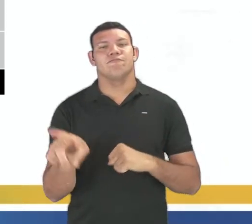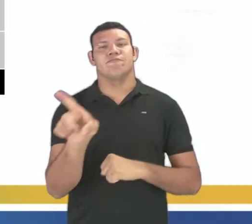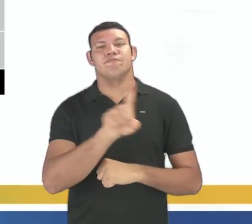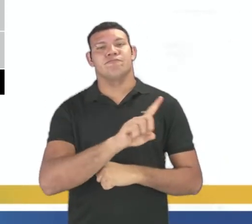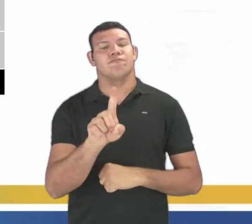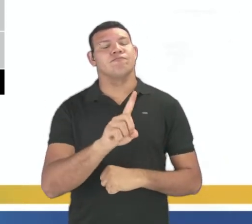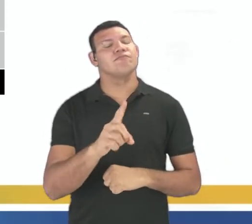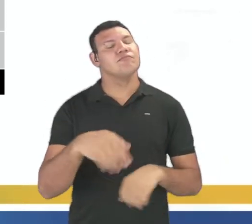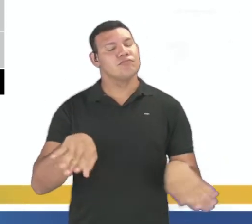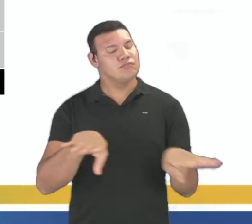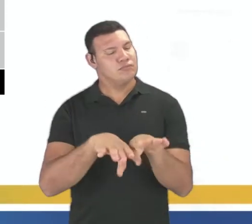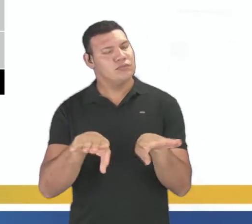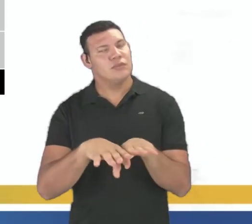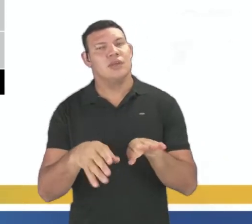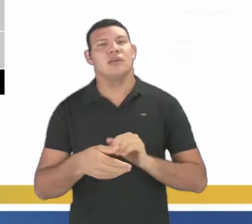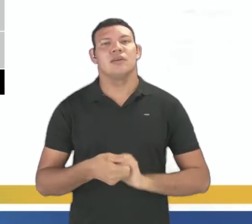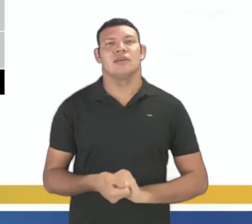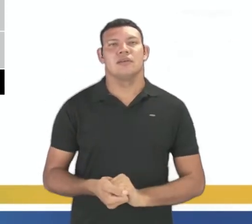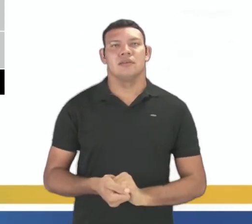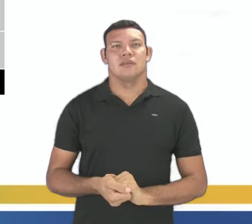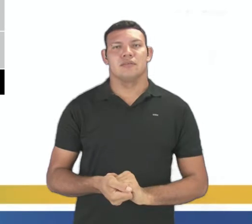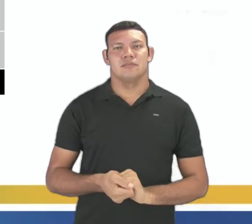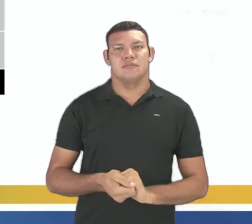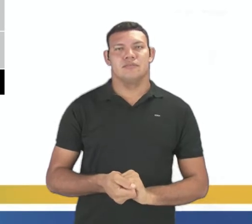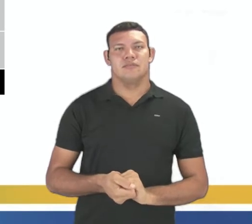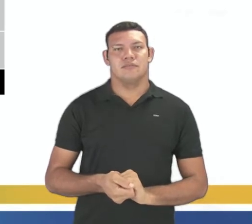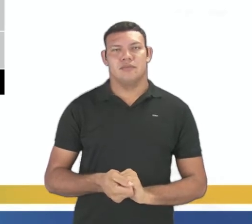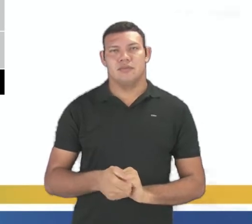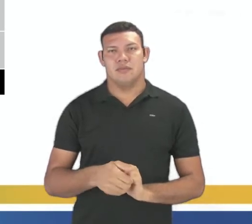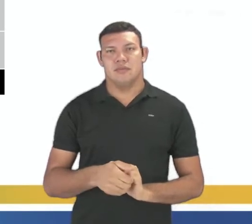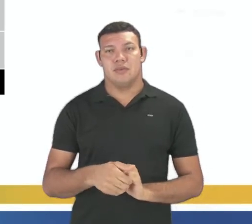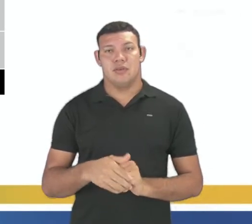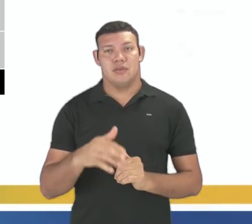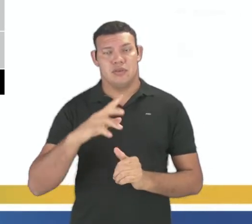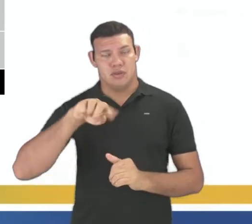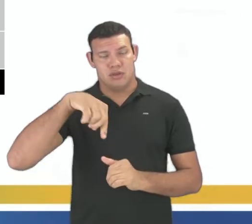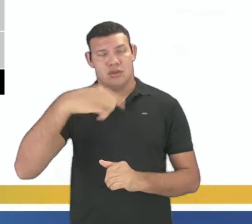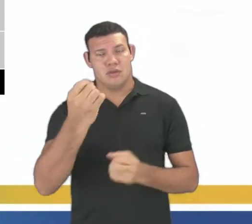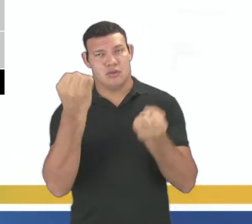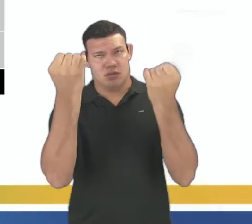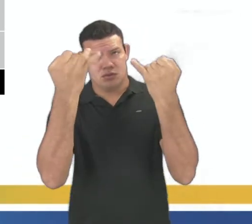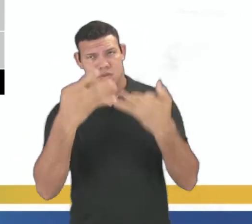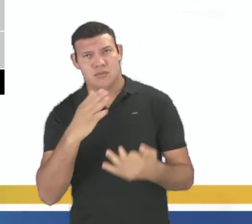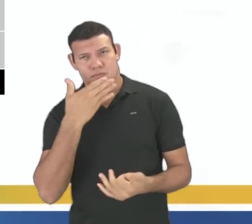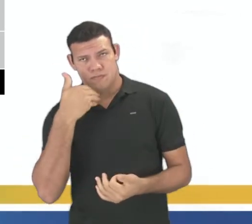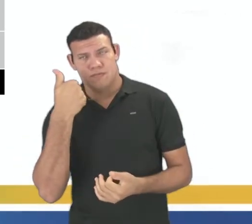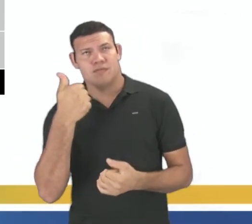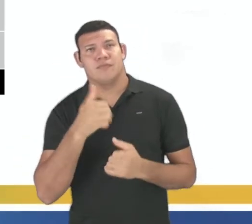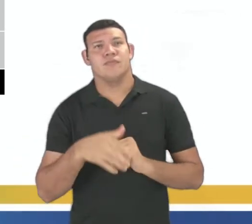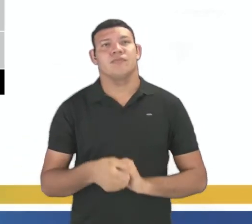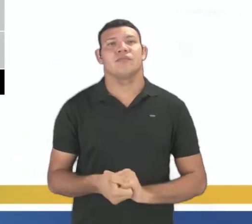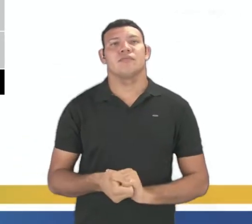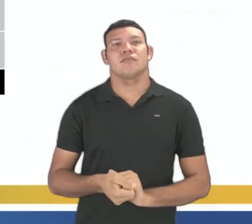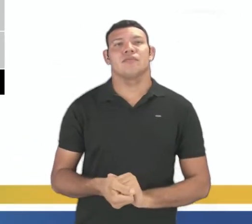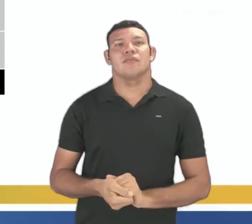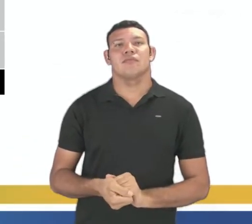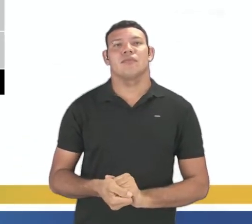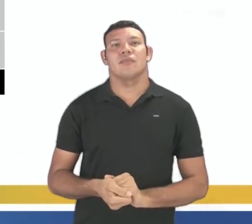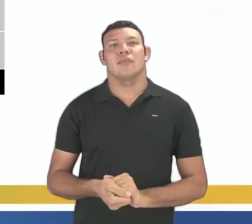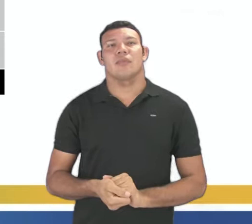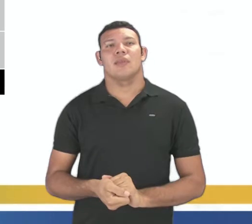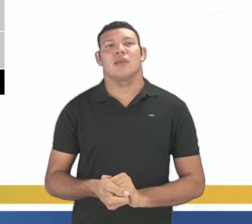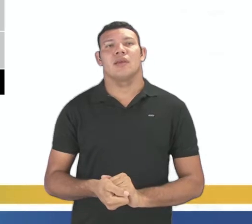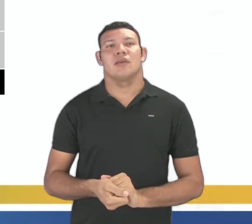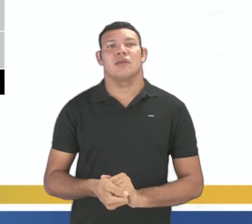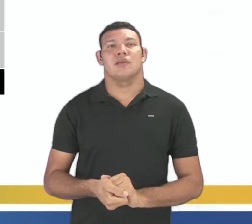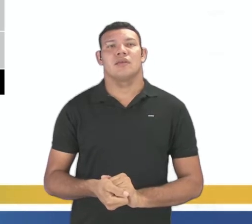Vou explicar com mais detalhes posteriormente. Então, nós temos ali um exemplo. Is there anybody out there? Is there anybody